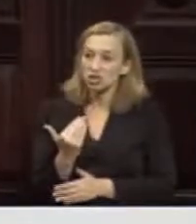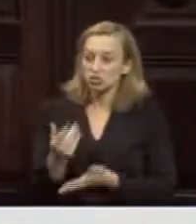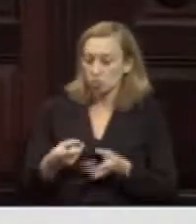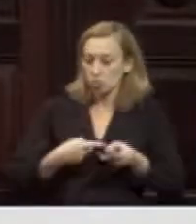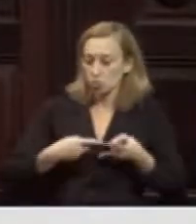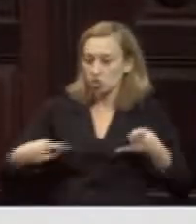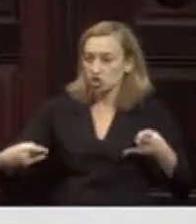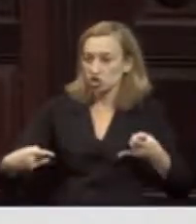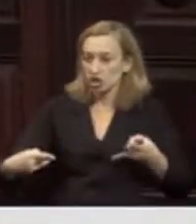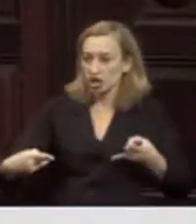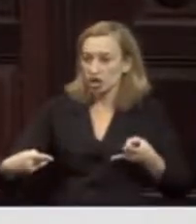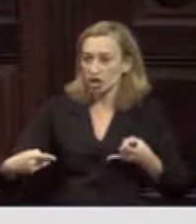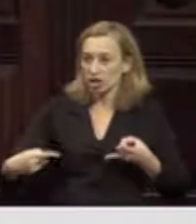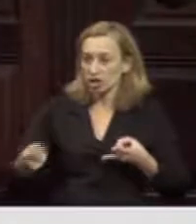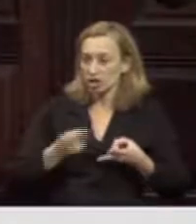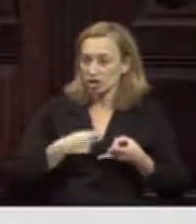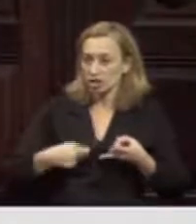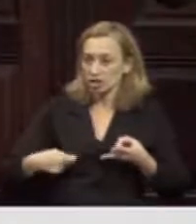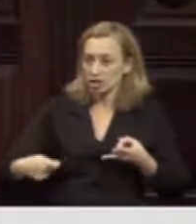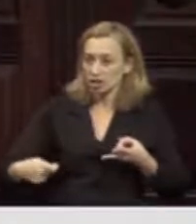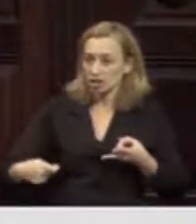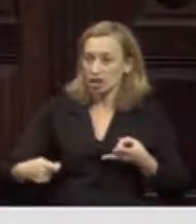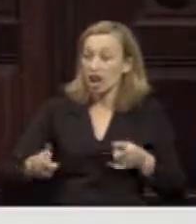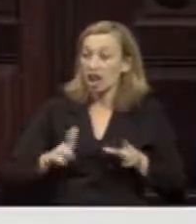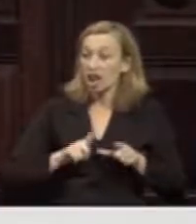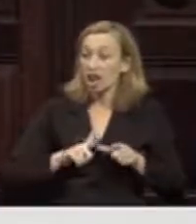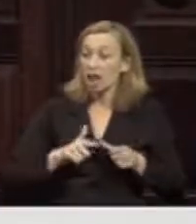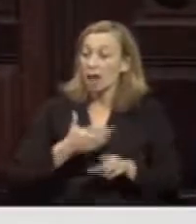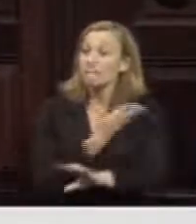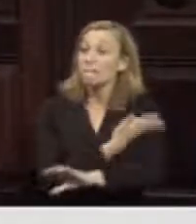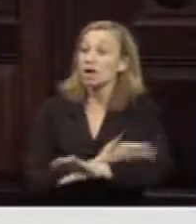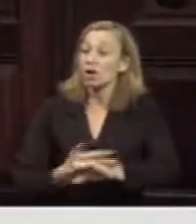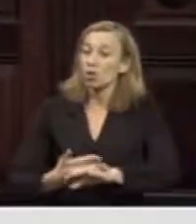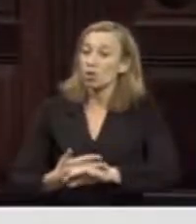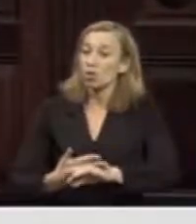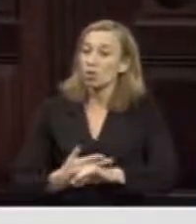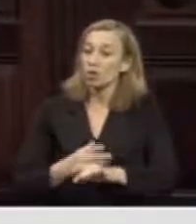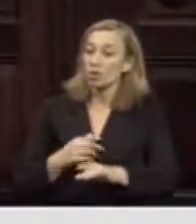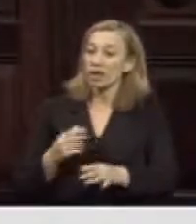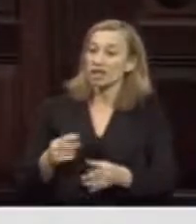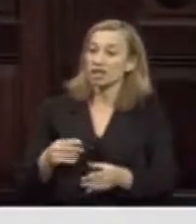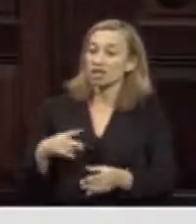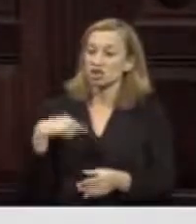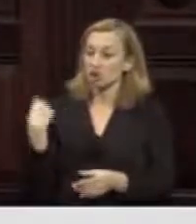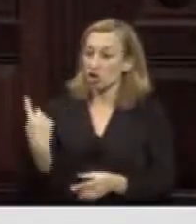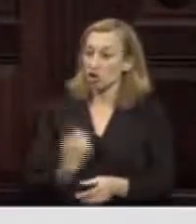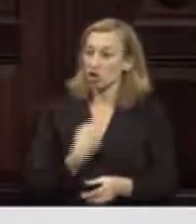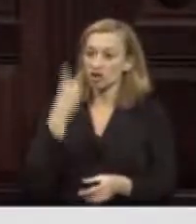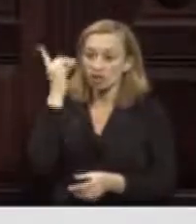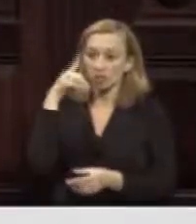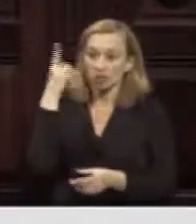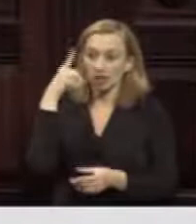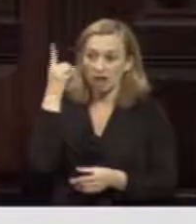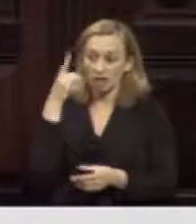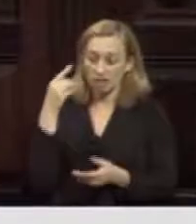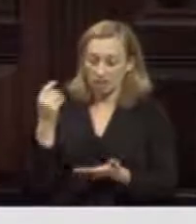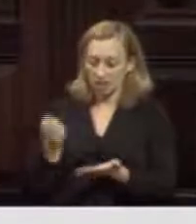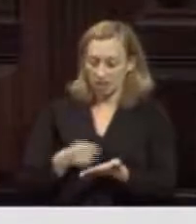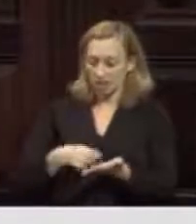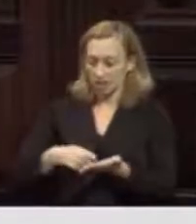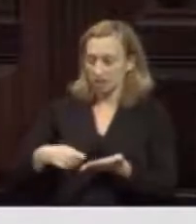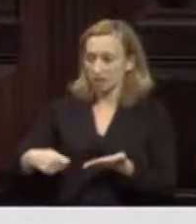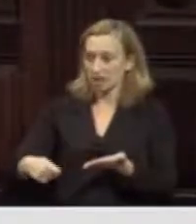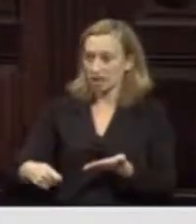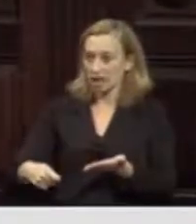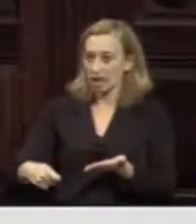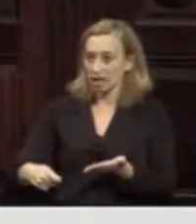em branco para que nós, deputados, autorizássemos a alienação de todas as ações da SEDAI, sem